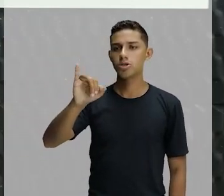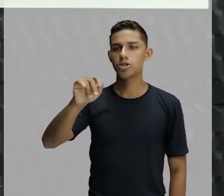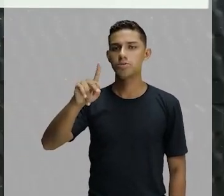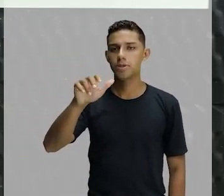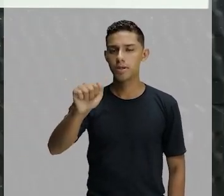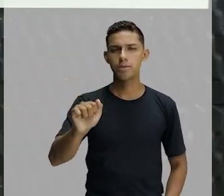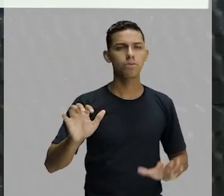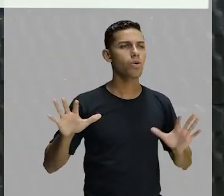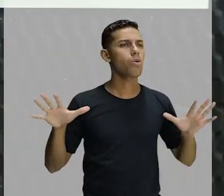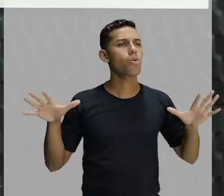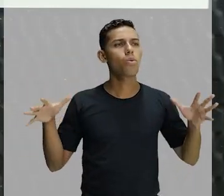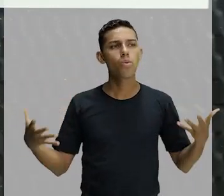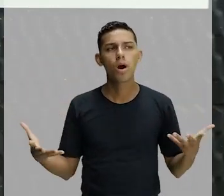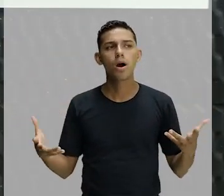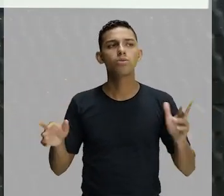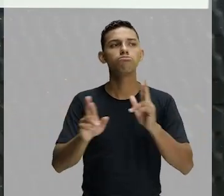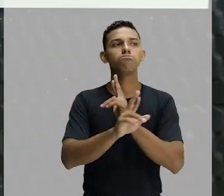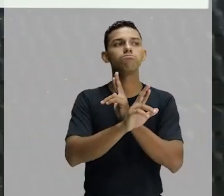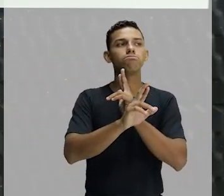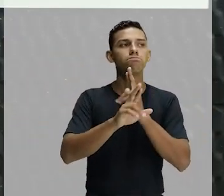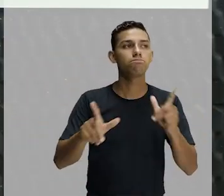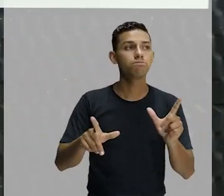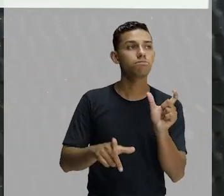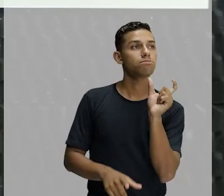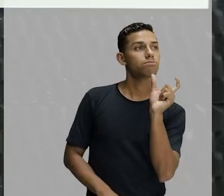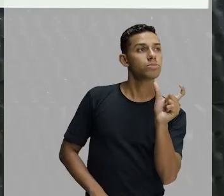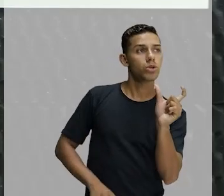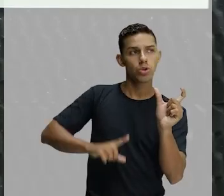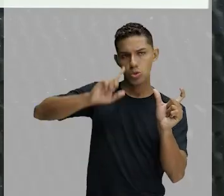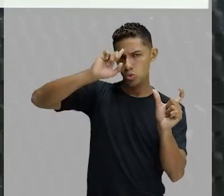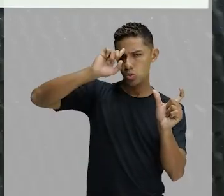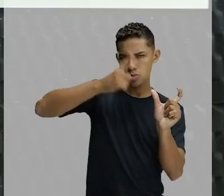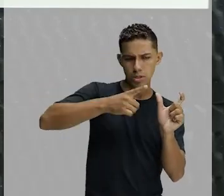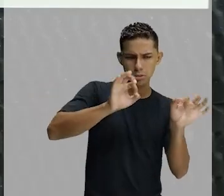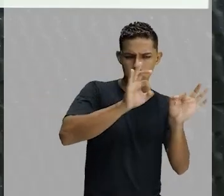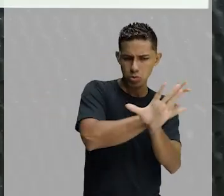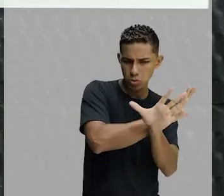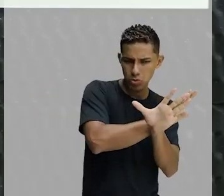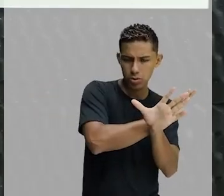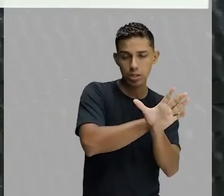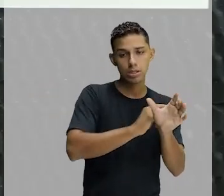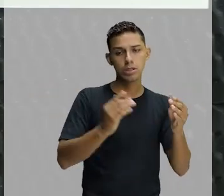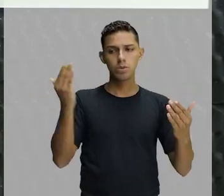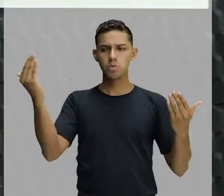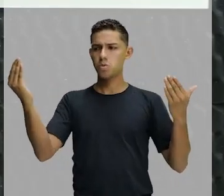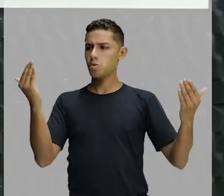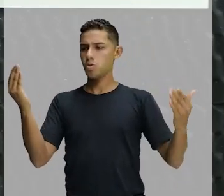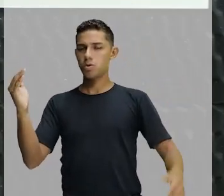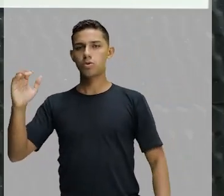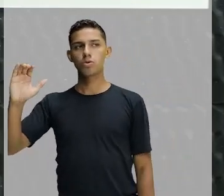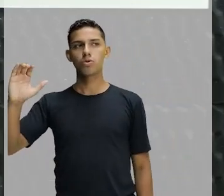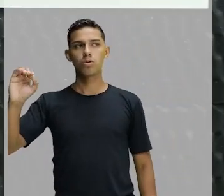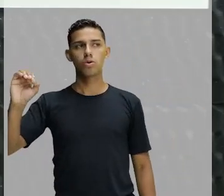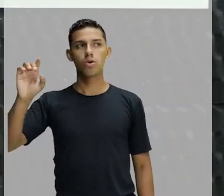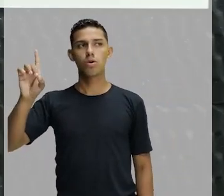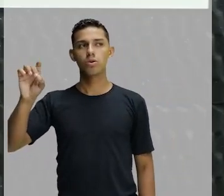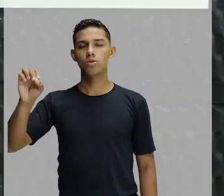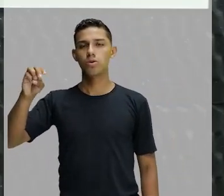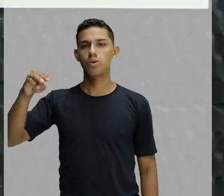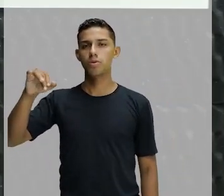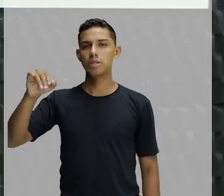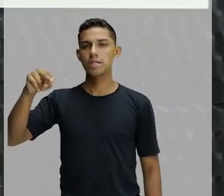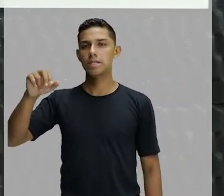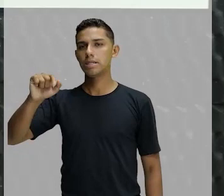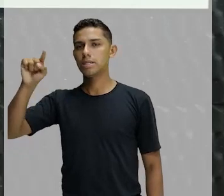é a diferença entre dominância incompleta e codominância? Na dominância incompleta, eu